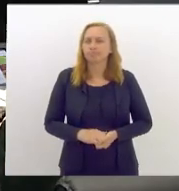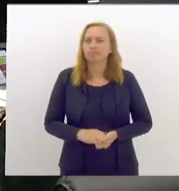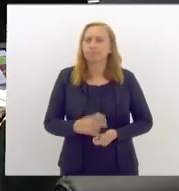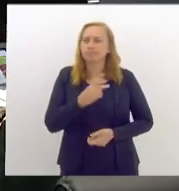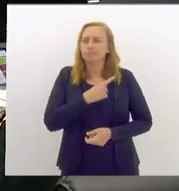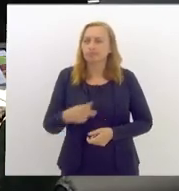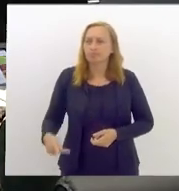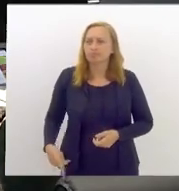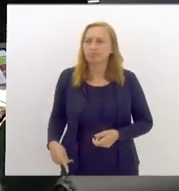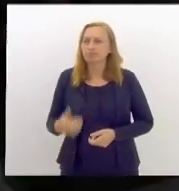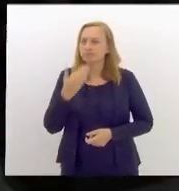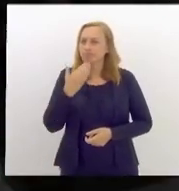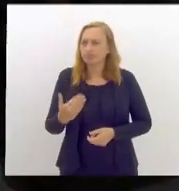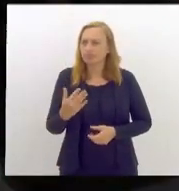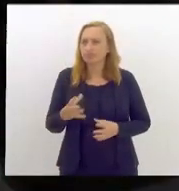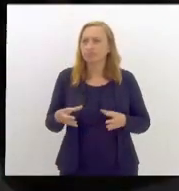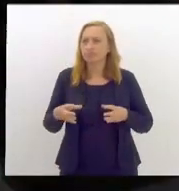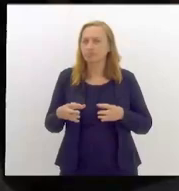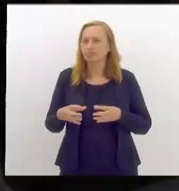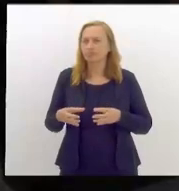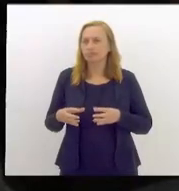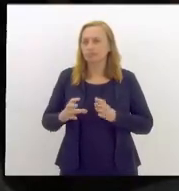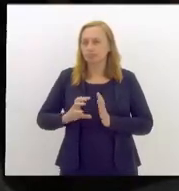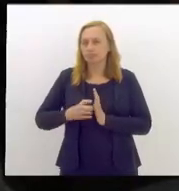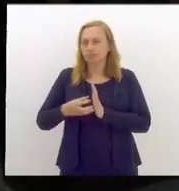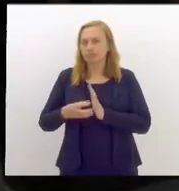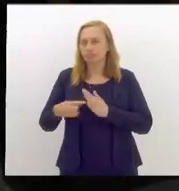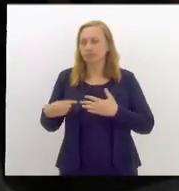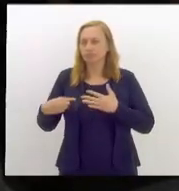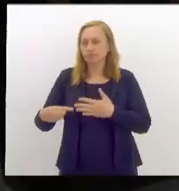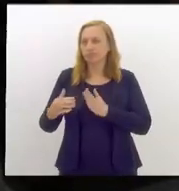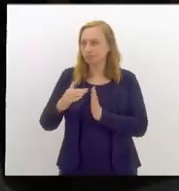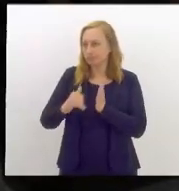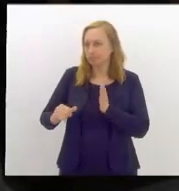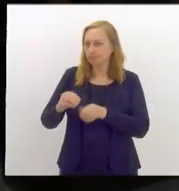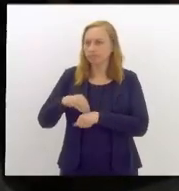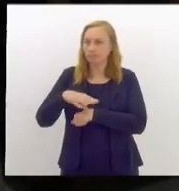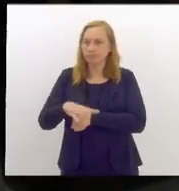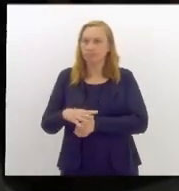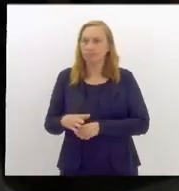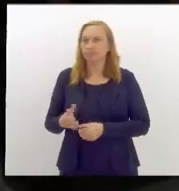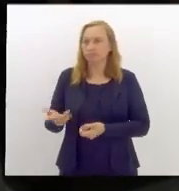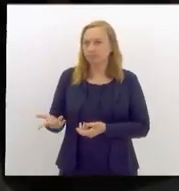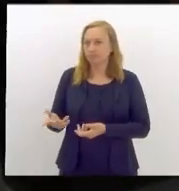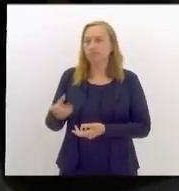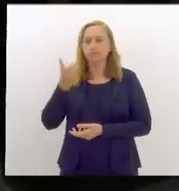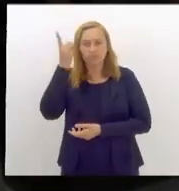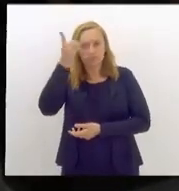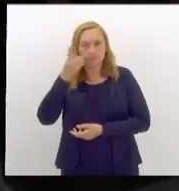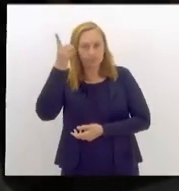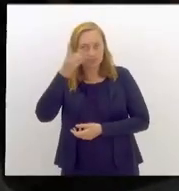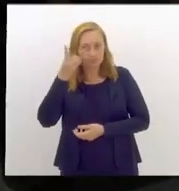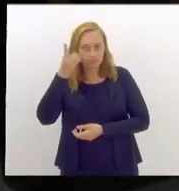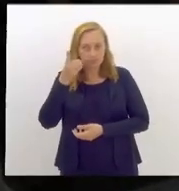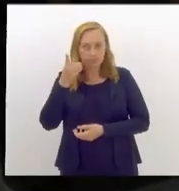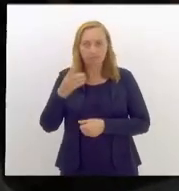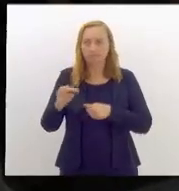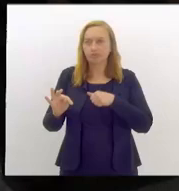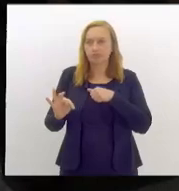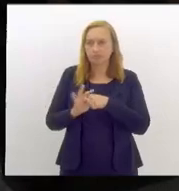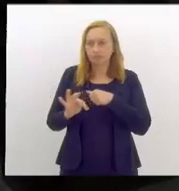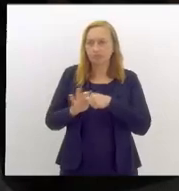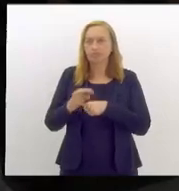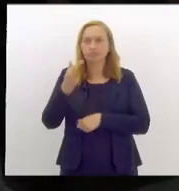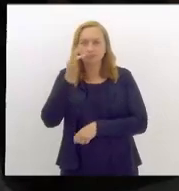Presidente fazer uma pílula bancada do pessoal para retirar o destaque embora discurso Deputado Serafim já técnico mas